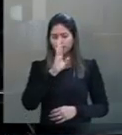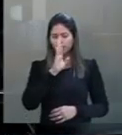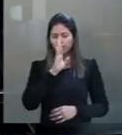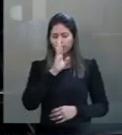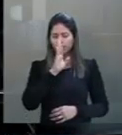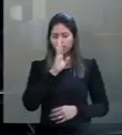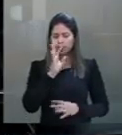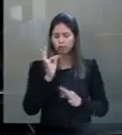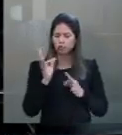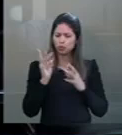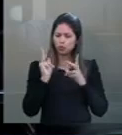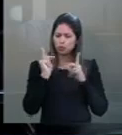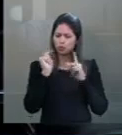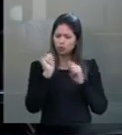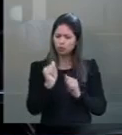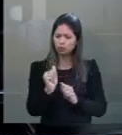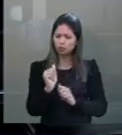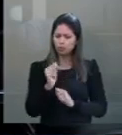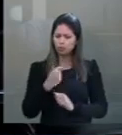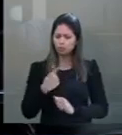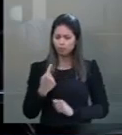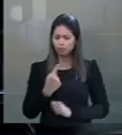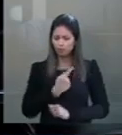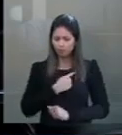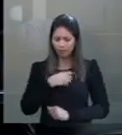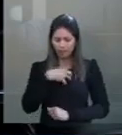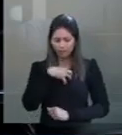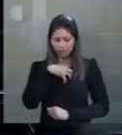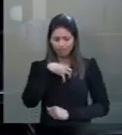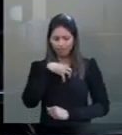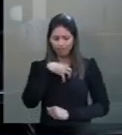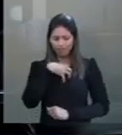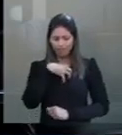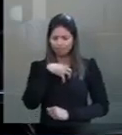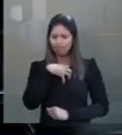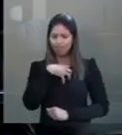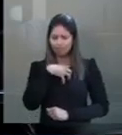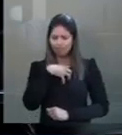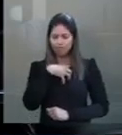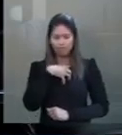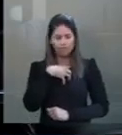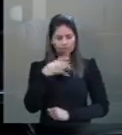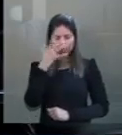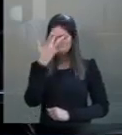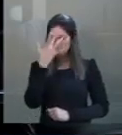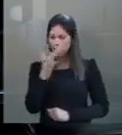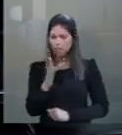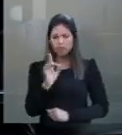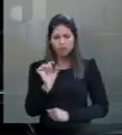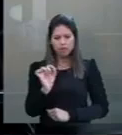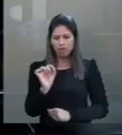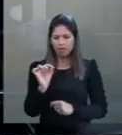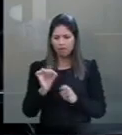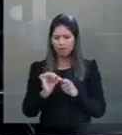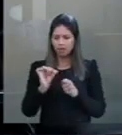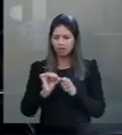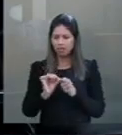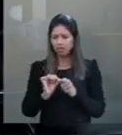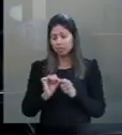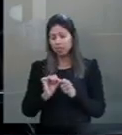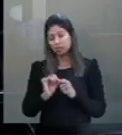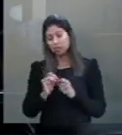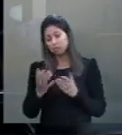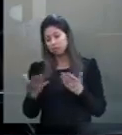de todos nós diz tudo, né? Eu vi que o plenário não sabia o que fazia, nem eu. Se batia a palma